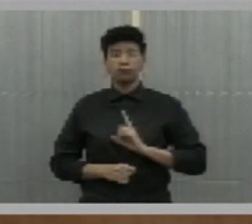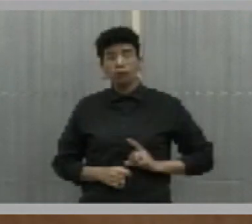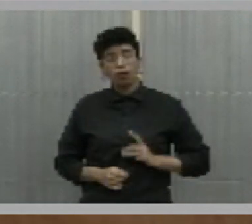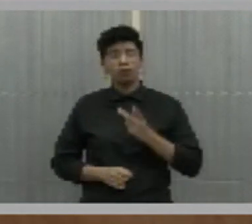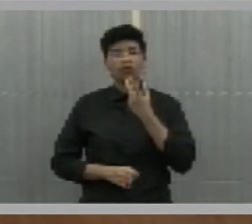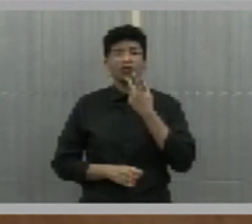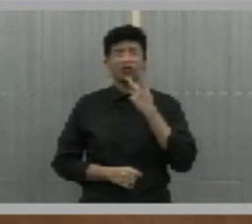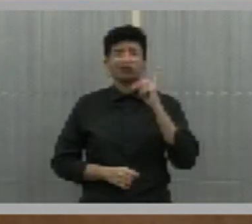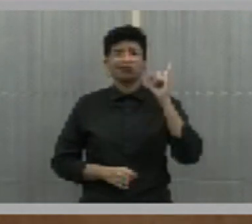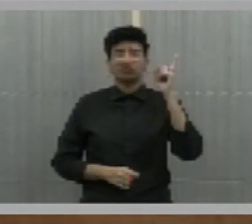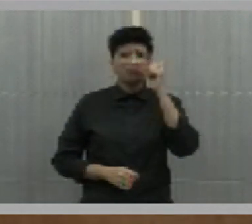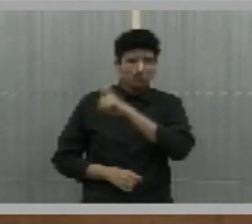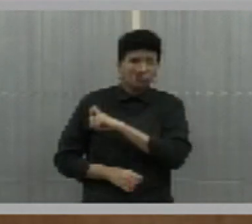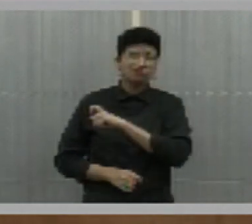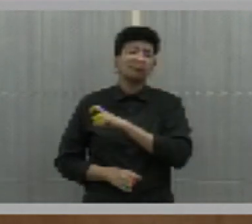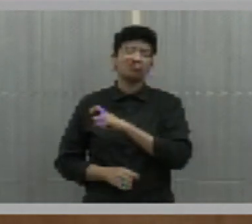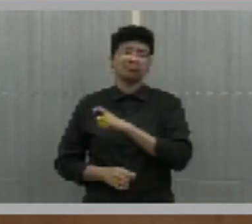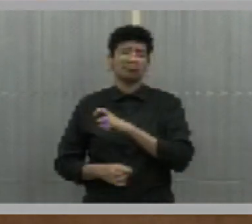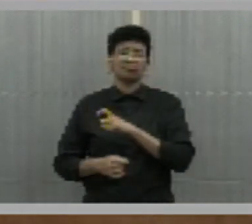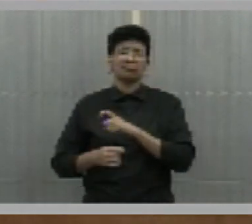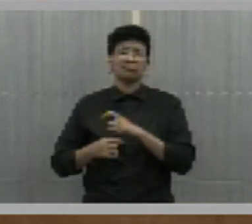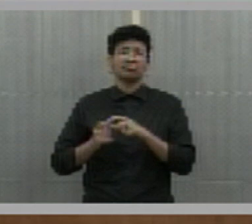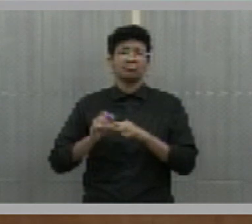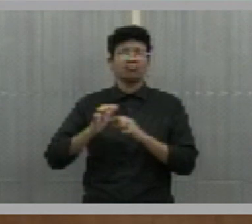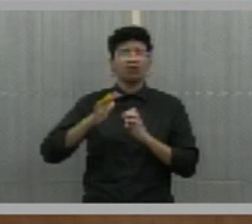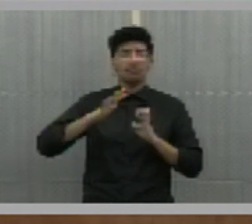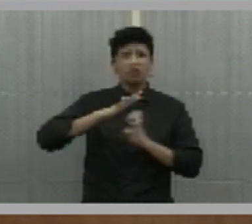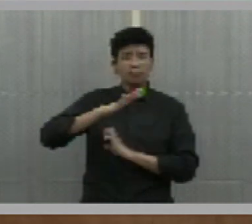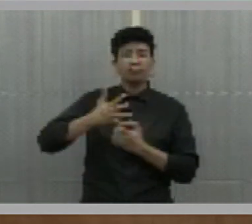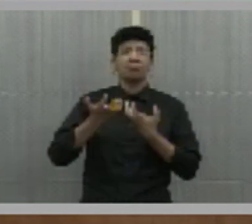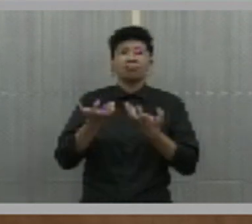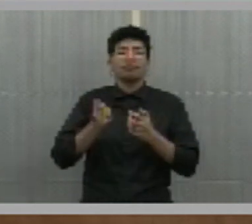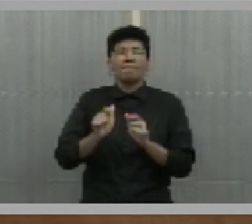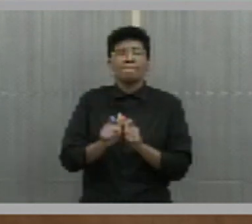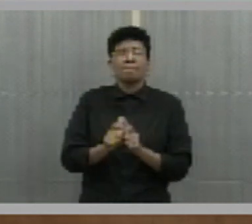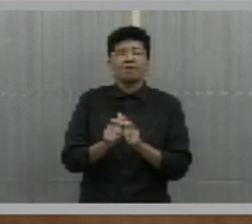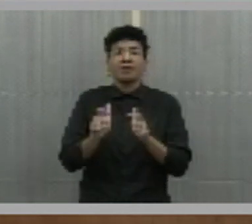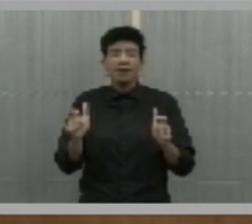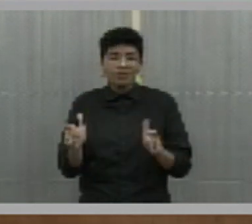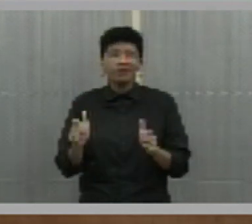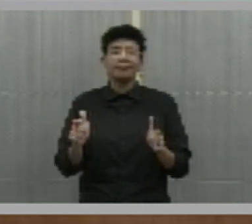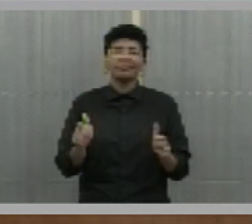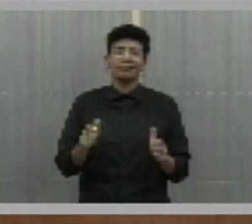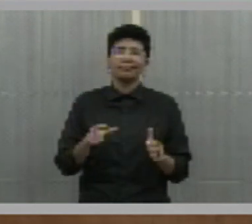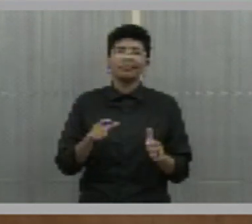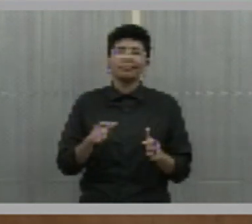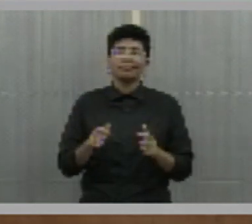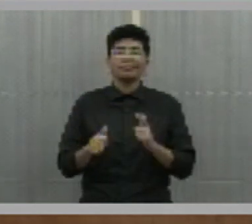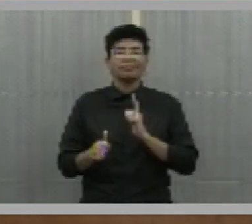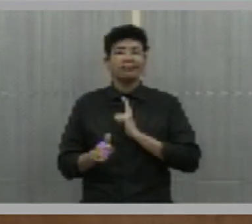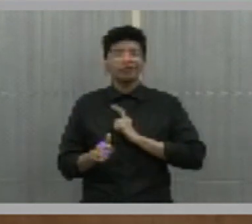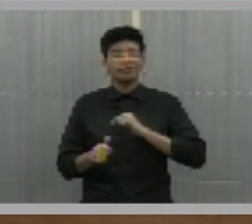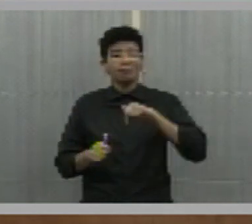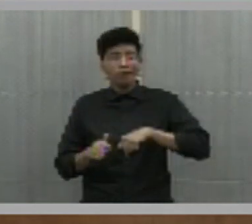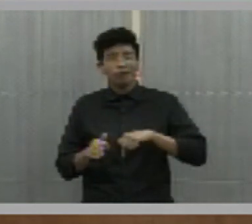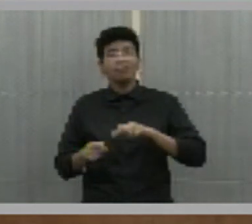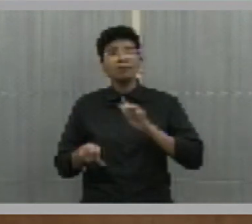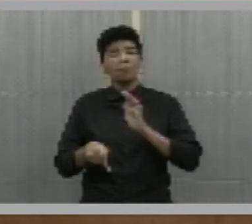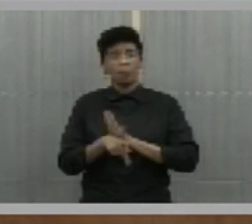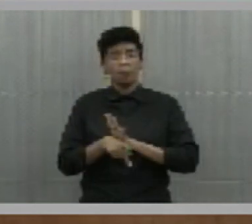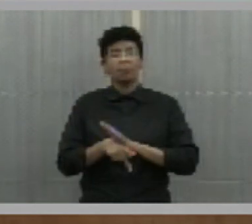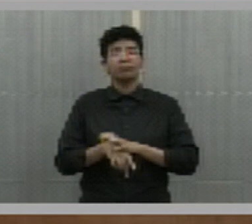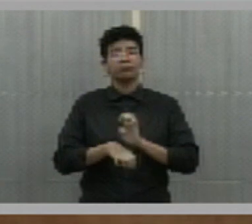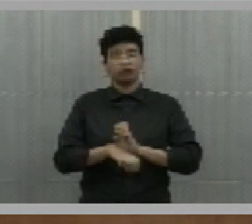prejuízo que tem causado às empresas que querem ampliar e instalar aqui as suas unidades no Estado do